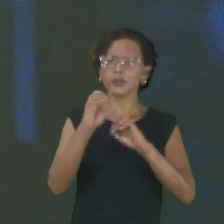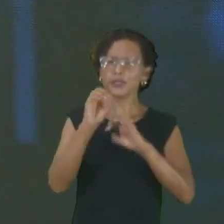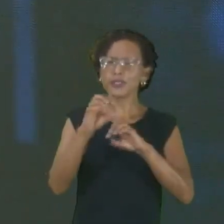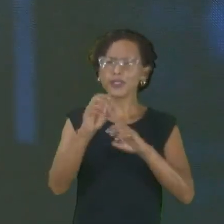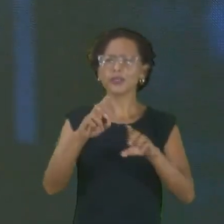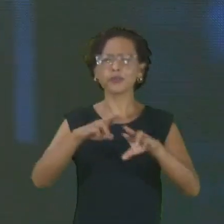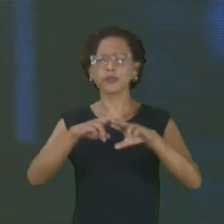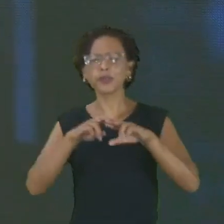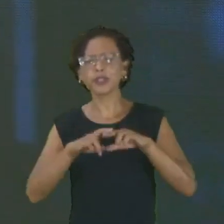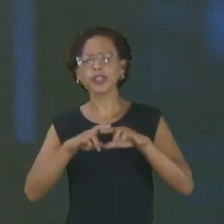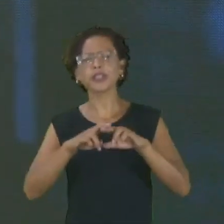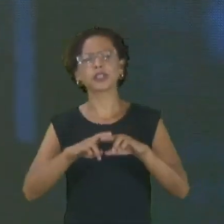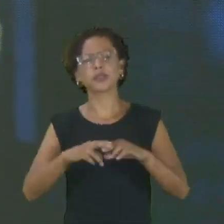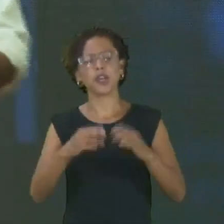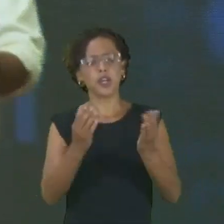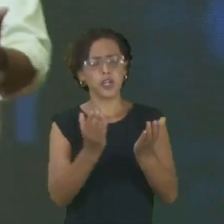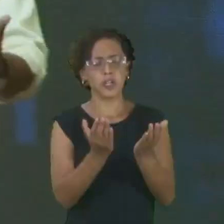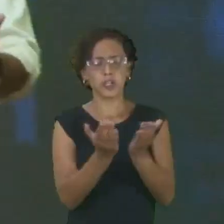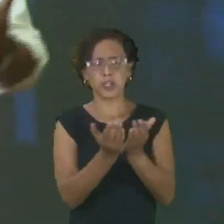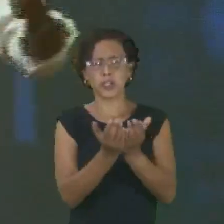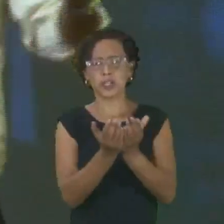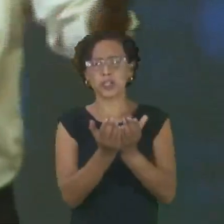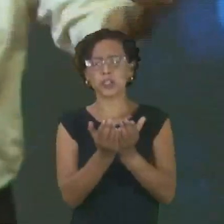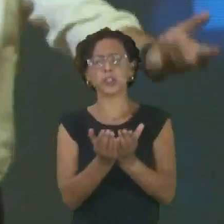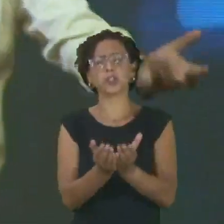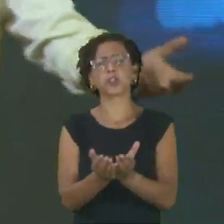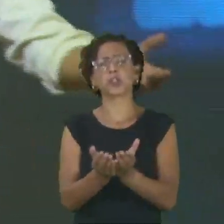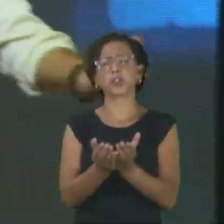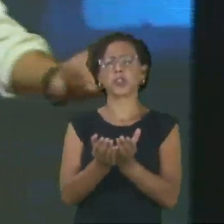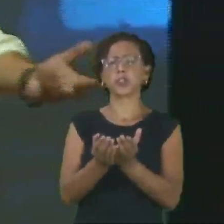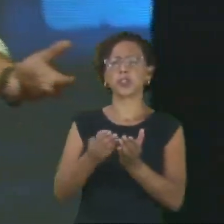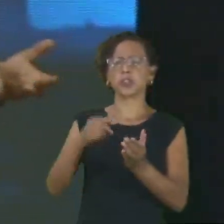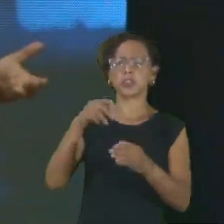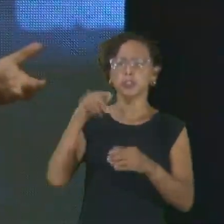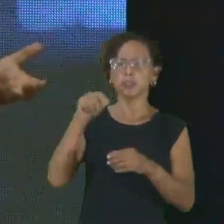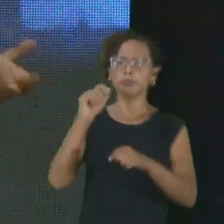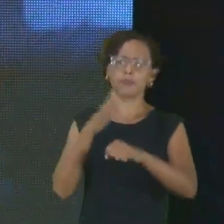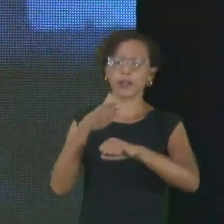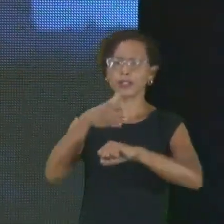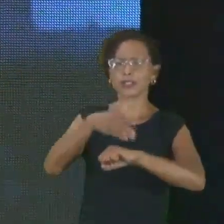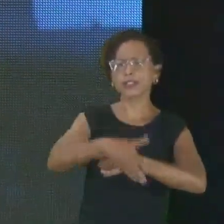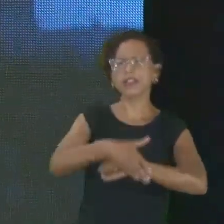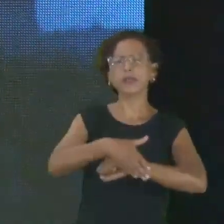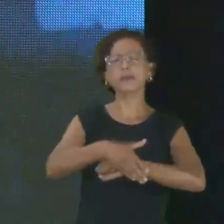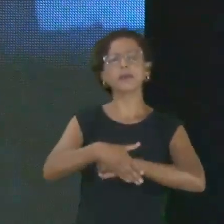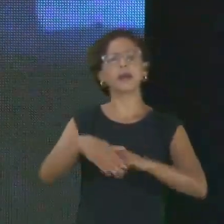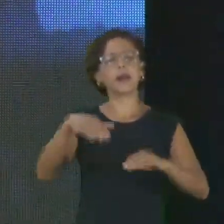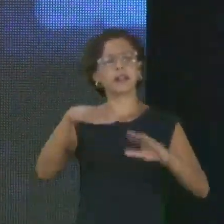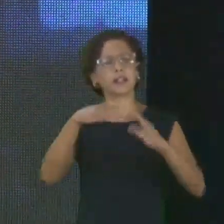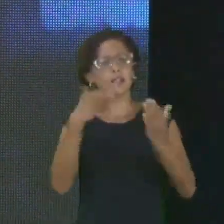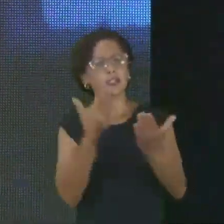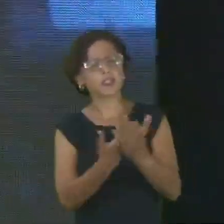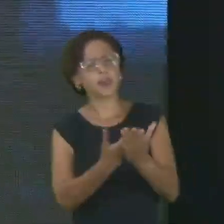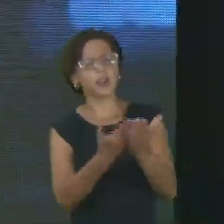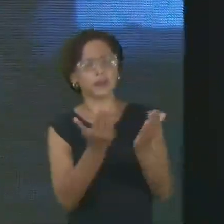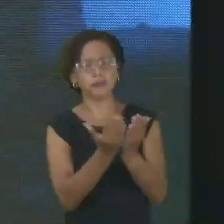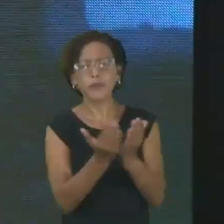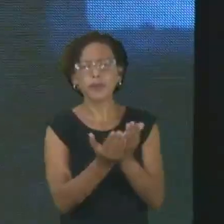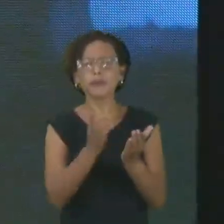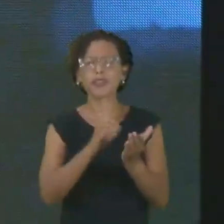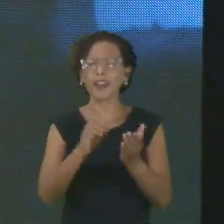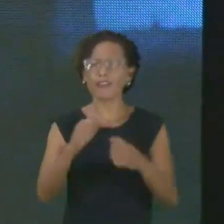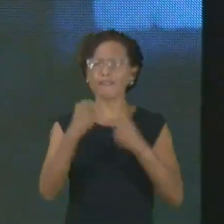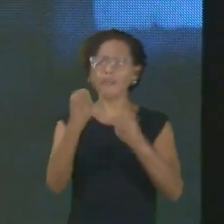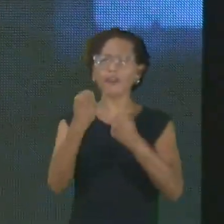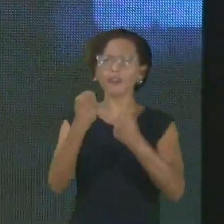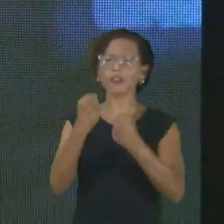terça-feira. Crente bom é crente que vem na escola bíblica discipuladora. Porque nós temos um fundamento, uma doutrina,